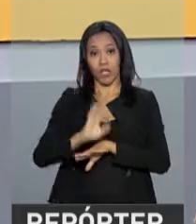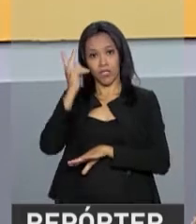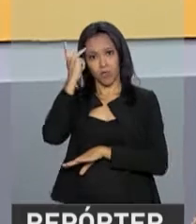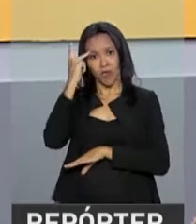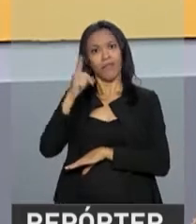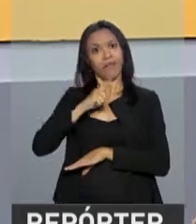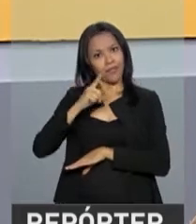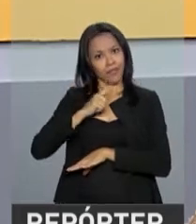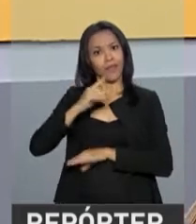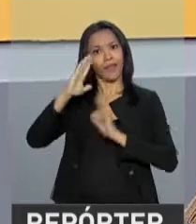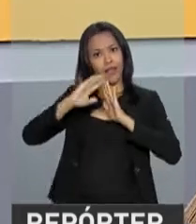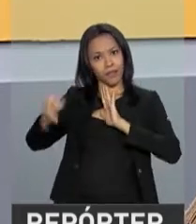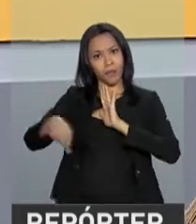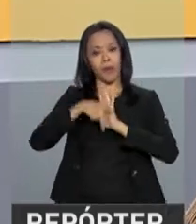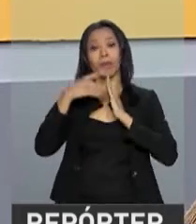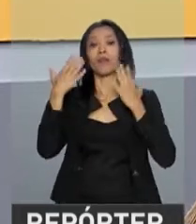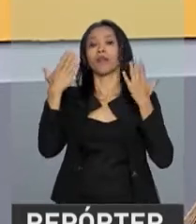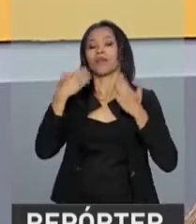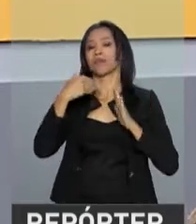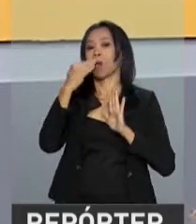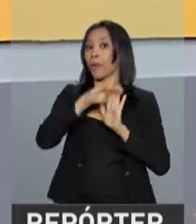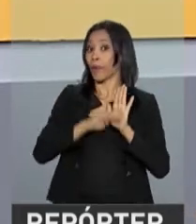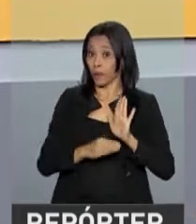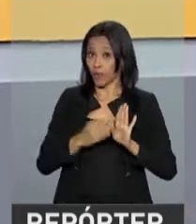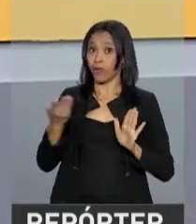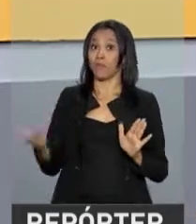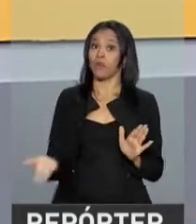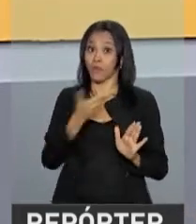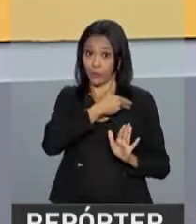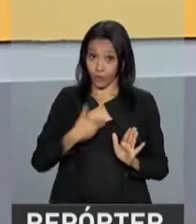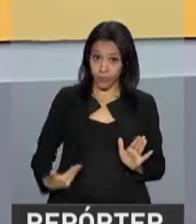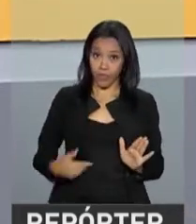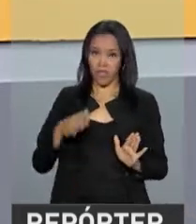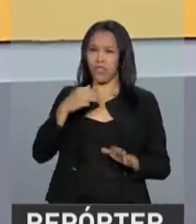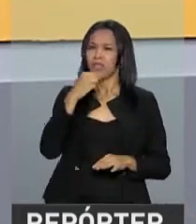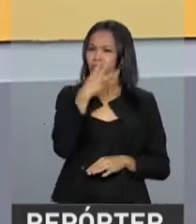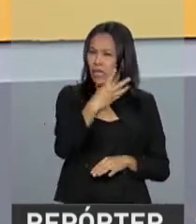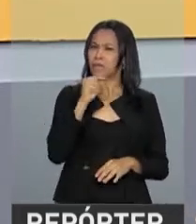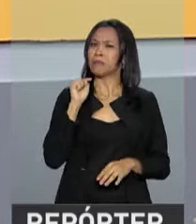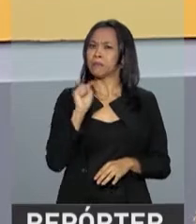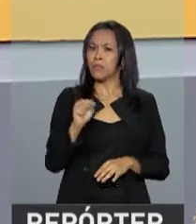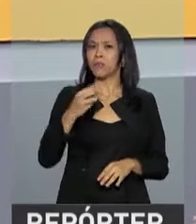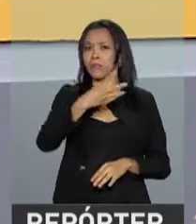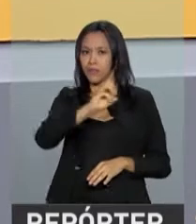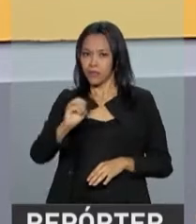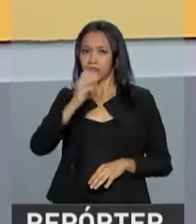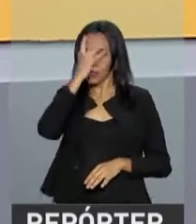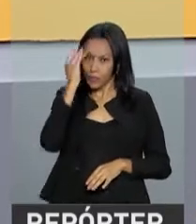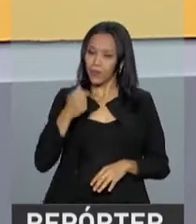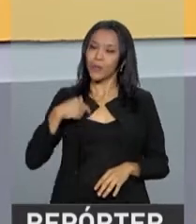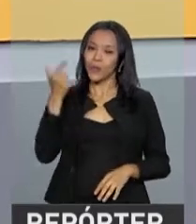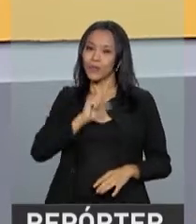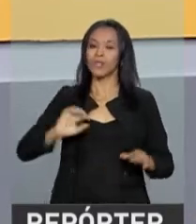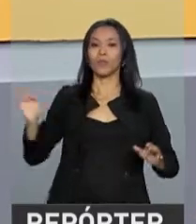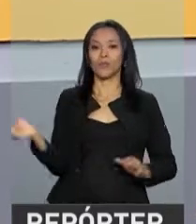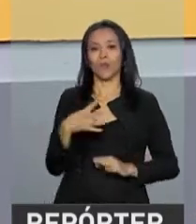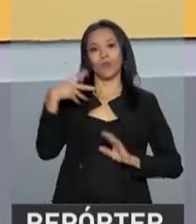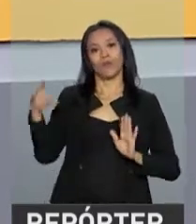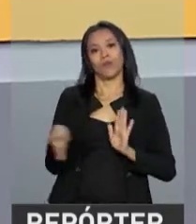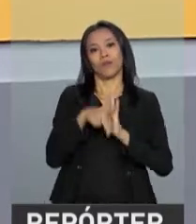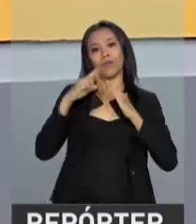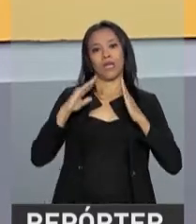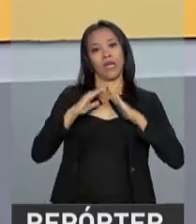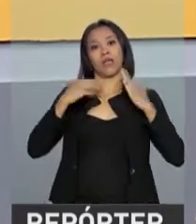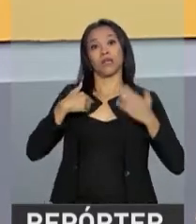Minha Casa Minha Vida. A expectativa é de que cerca de 3.300 pessoas sejam atendidas com as novas moradias.